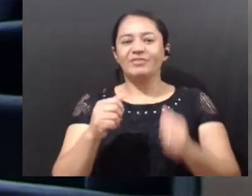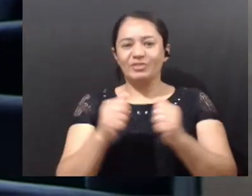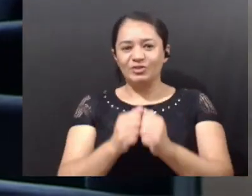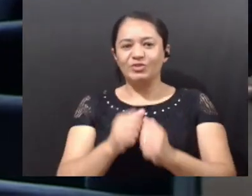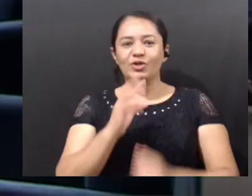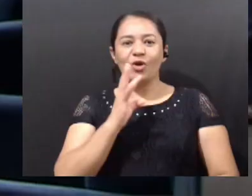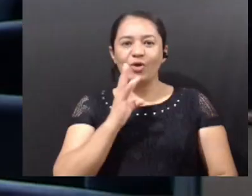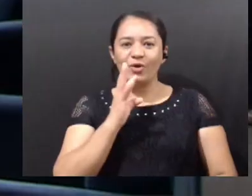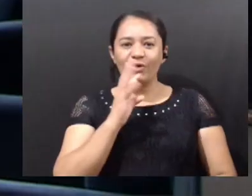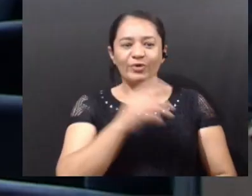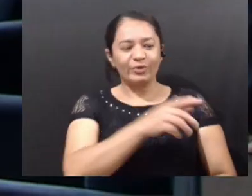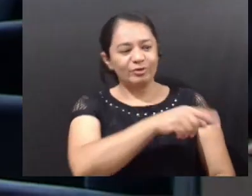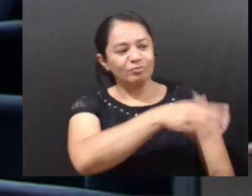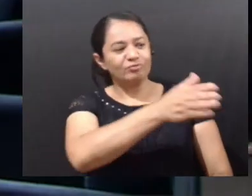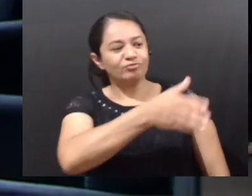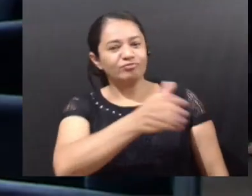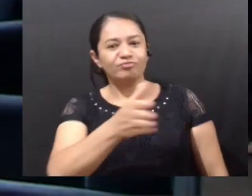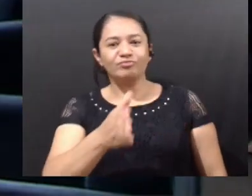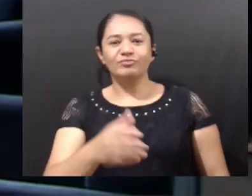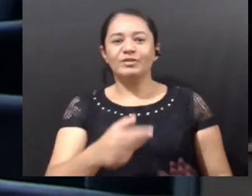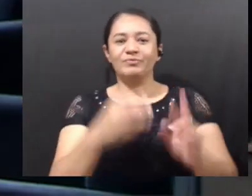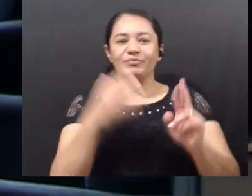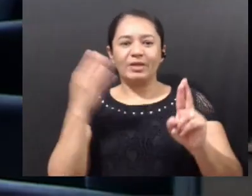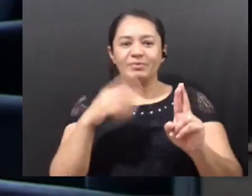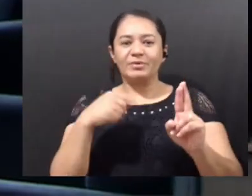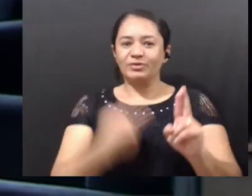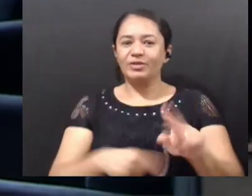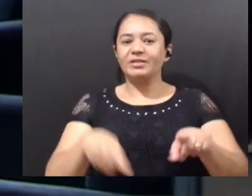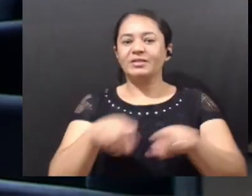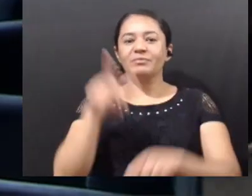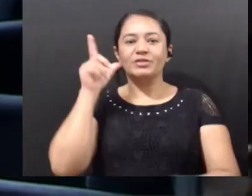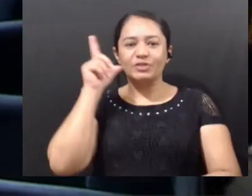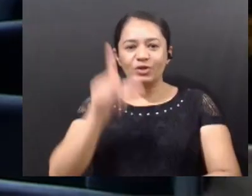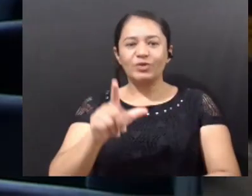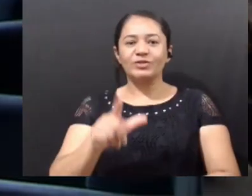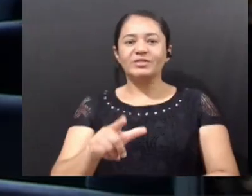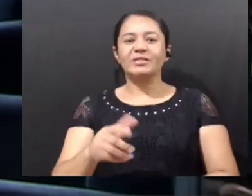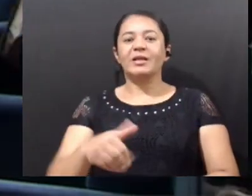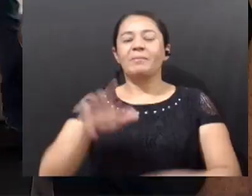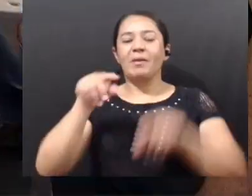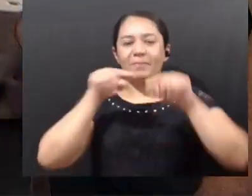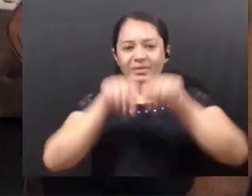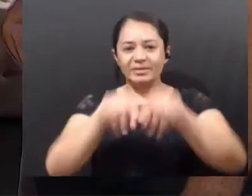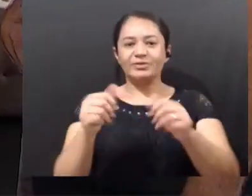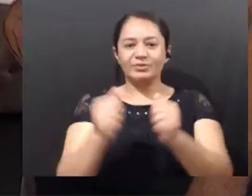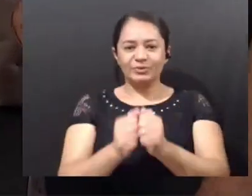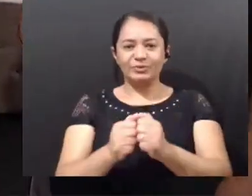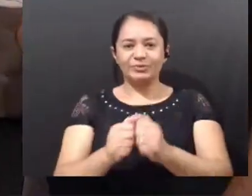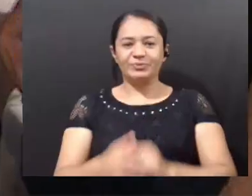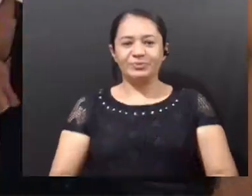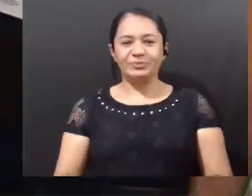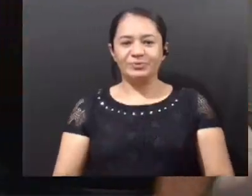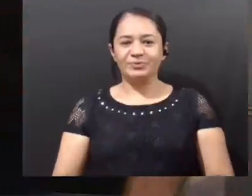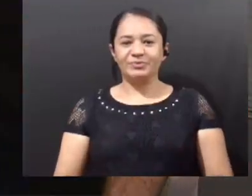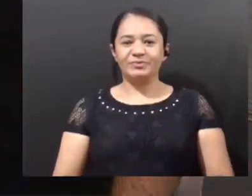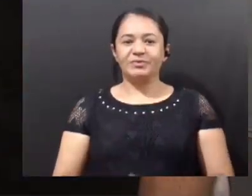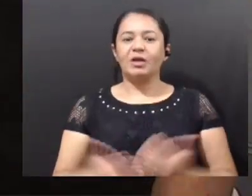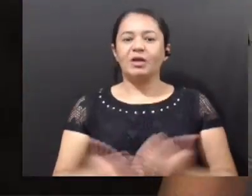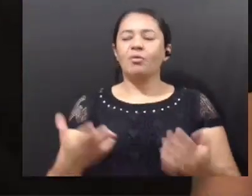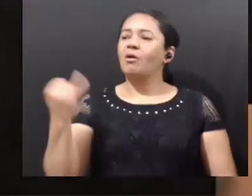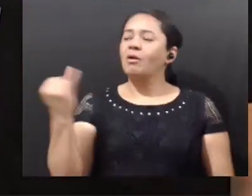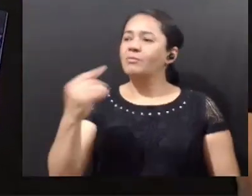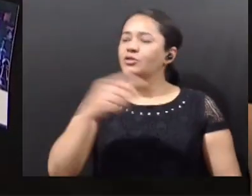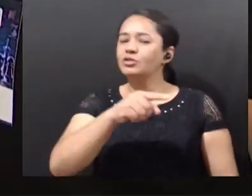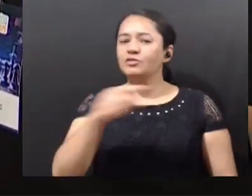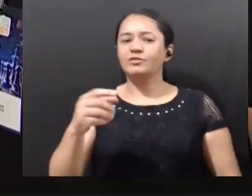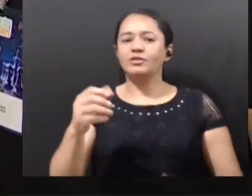pessoas, né, apresentar o nosso e ver se a gente consegue formar mais parceiros aqui, né, nessa região. Qual que é a importância para vocês de virem justamente na